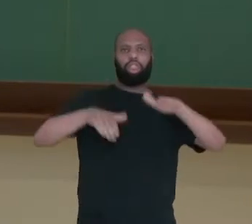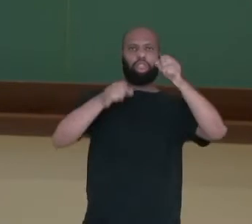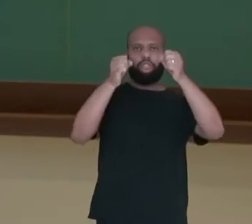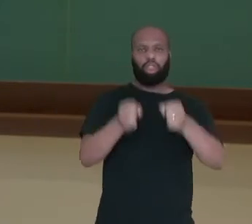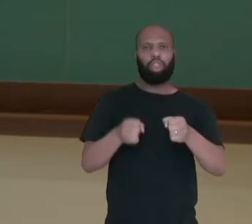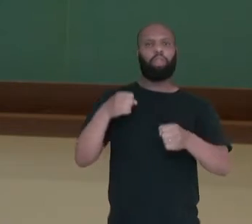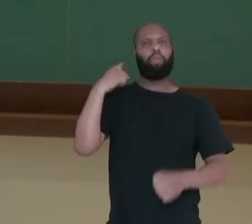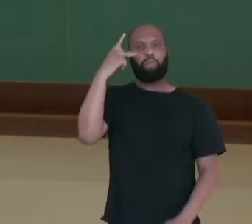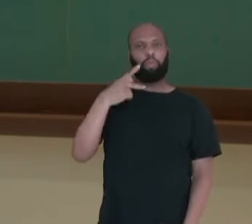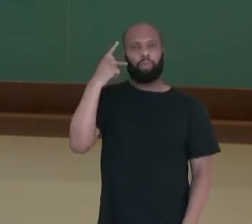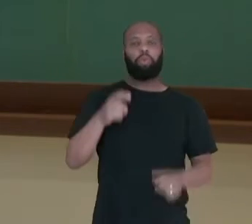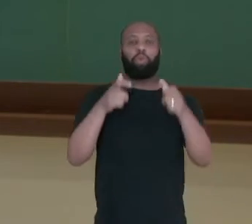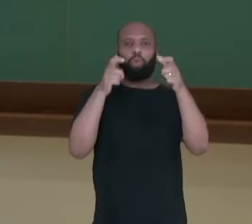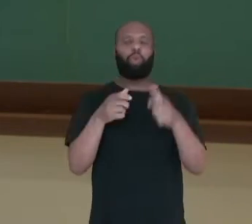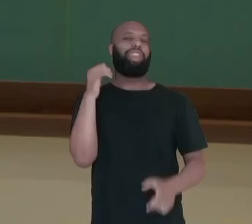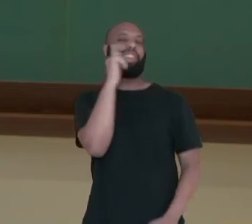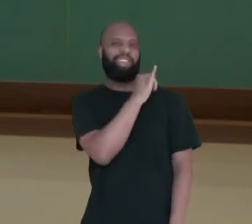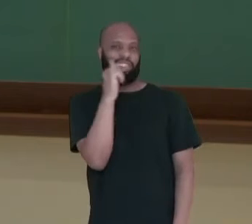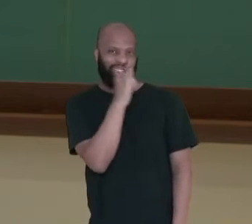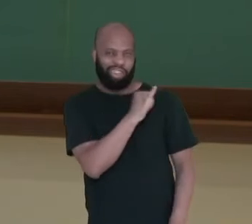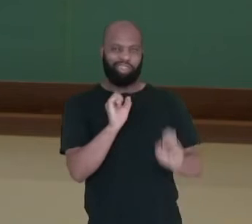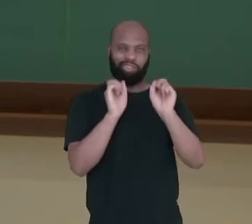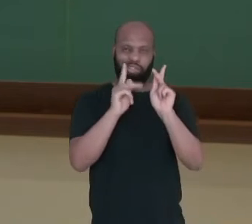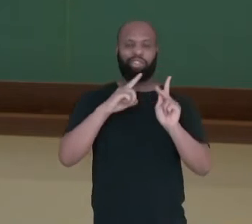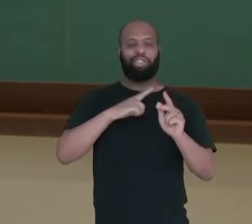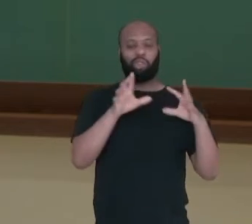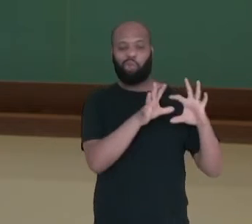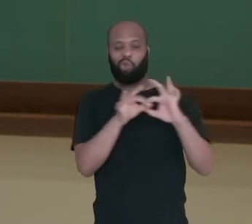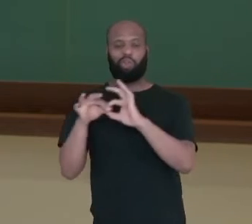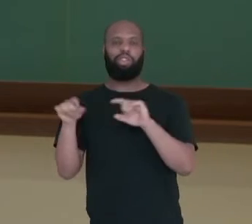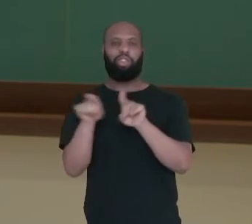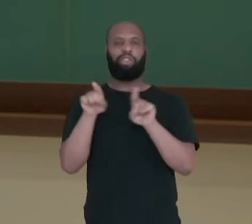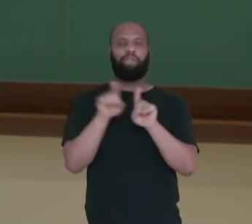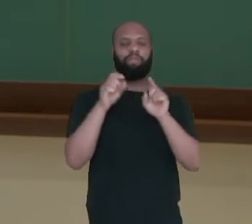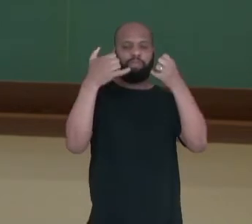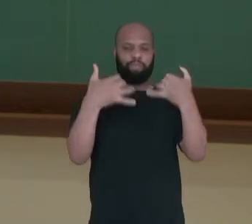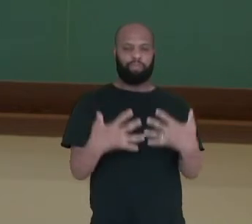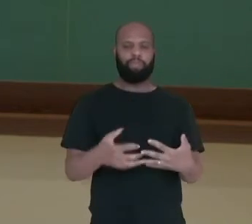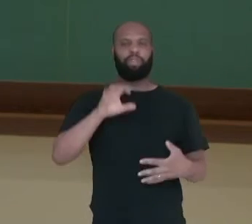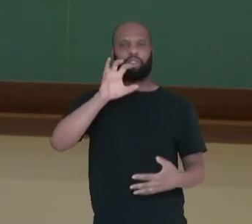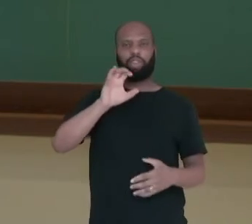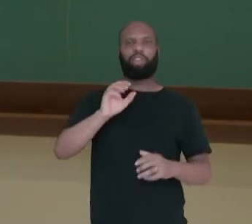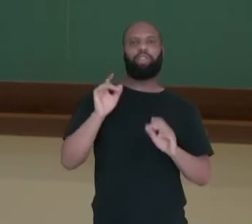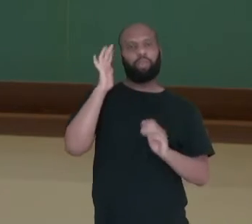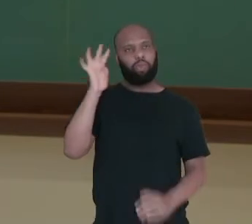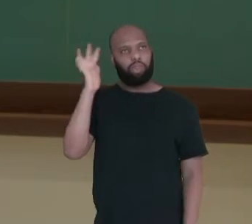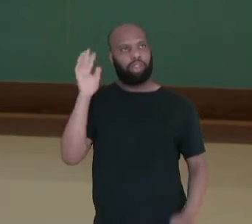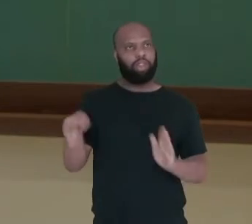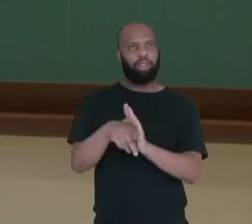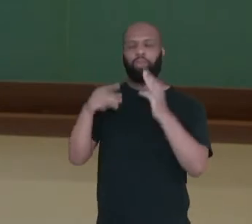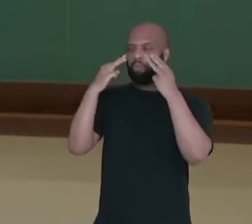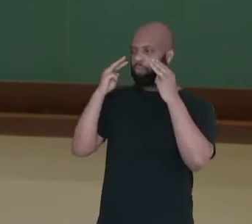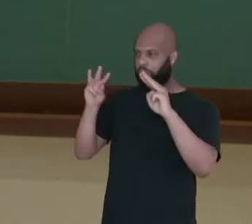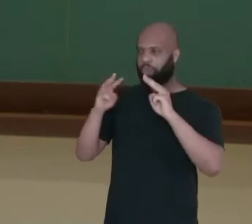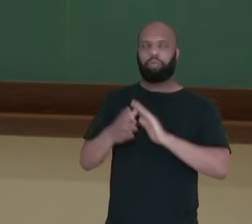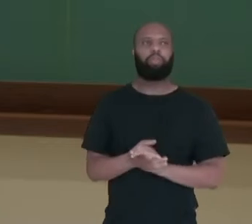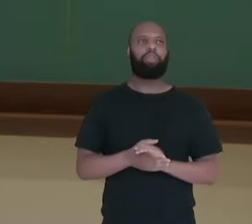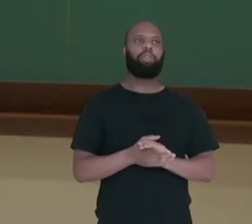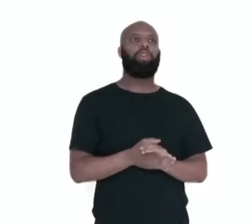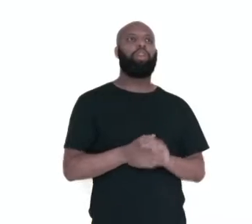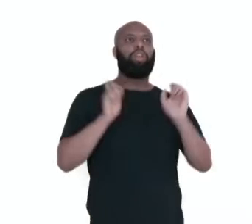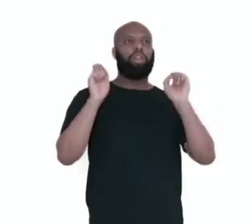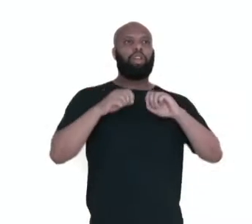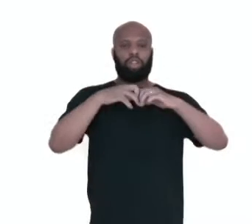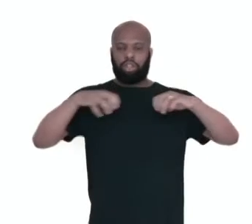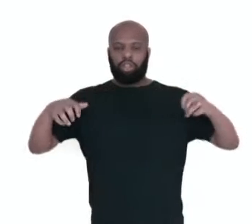poder político na Itália. Então, tem todo um contexto que explica essa sua teoria, certo? Podemos